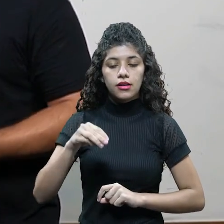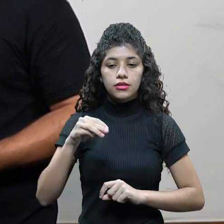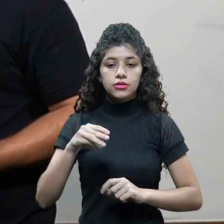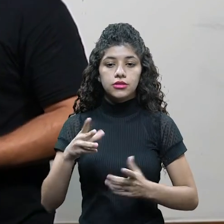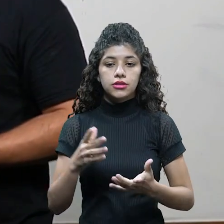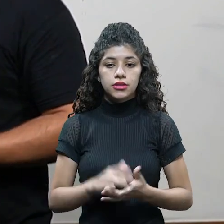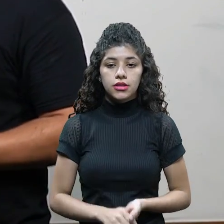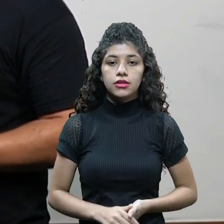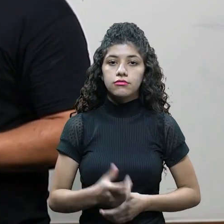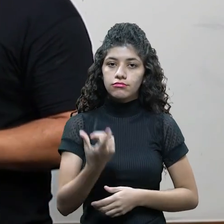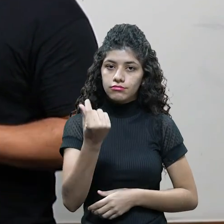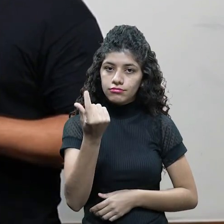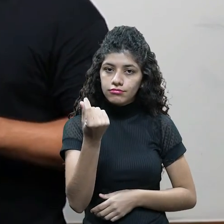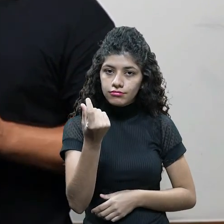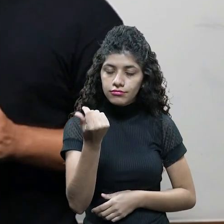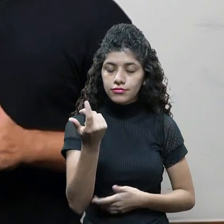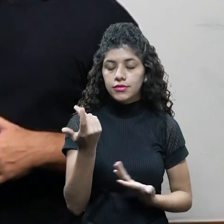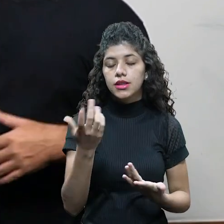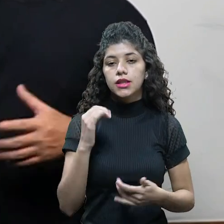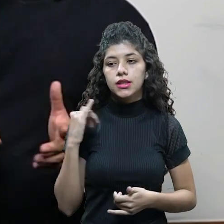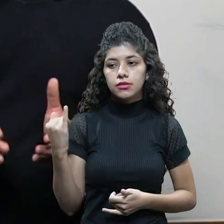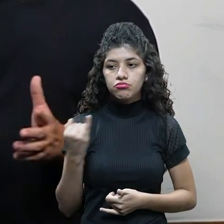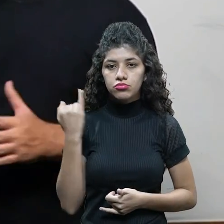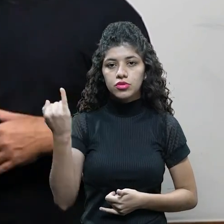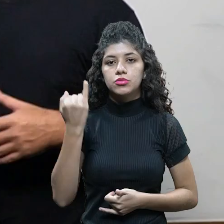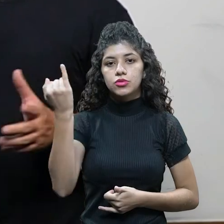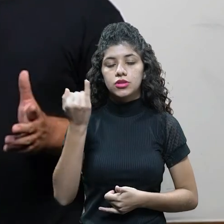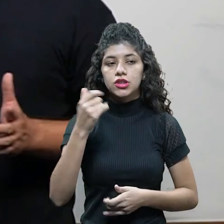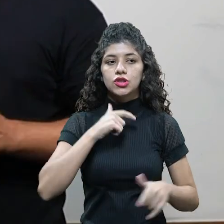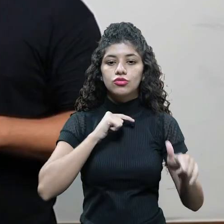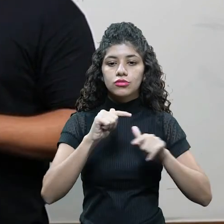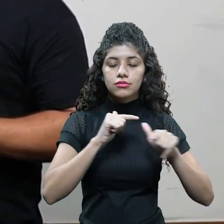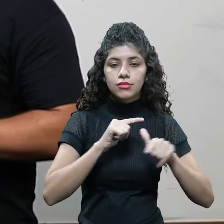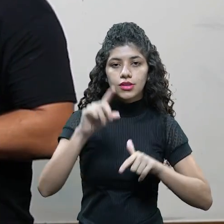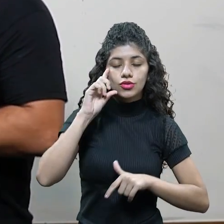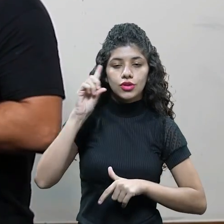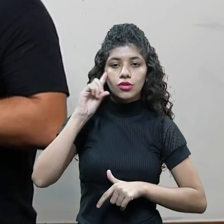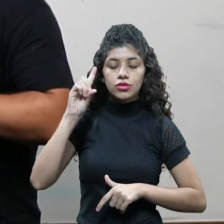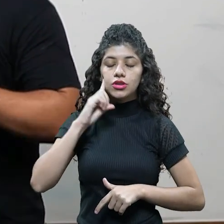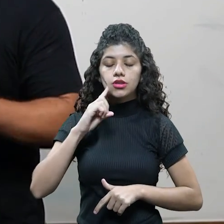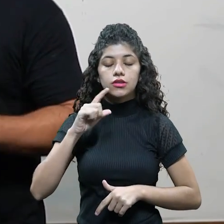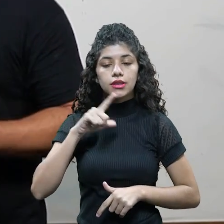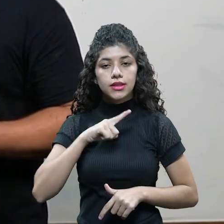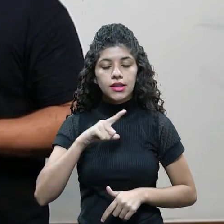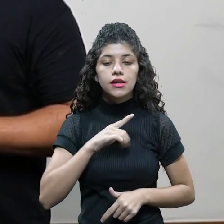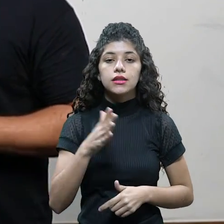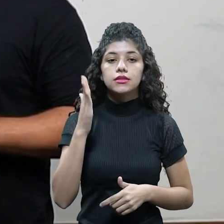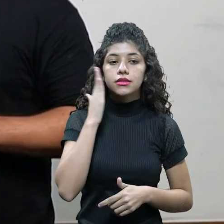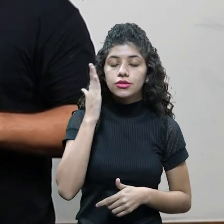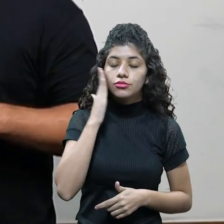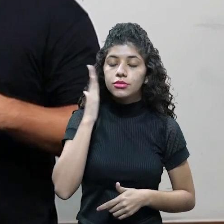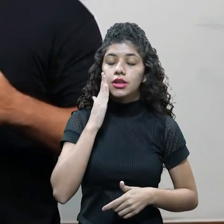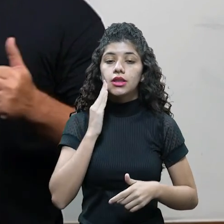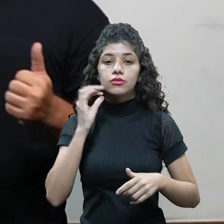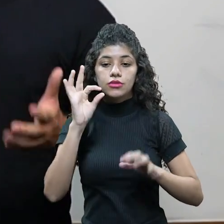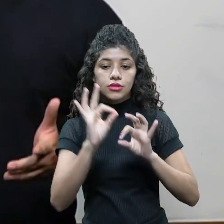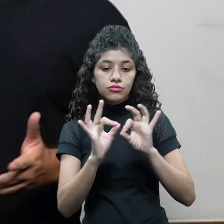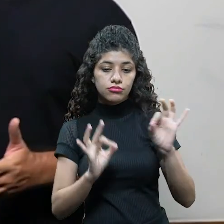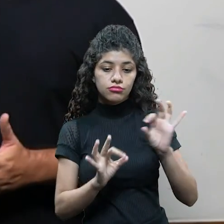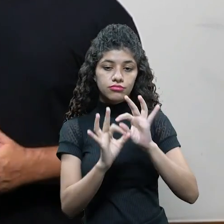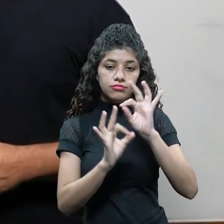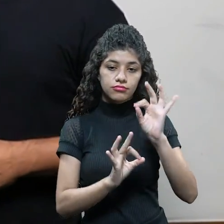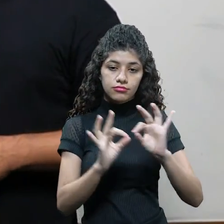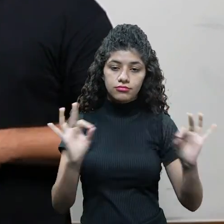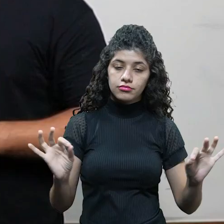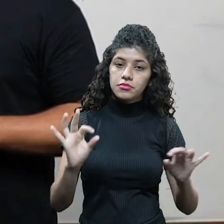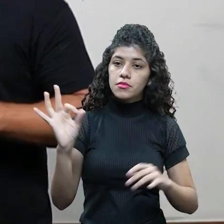comercial ou matemática financeira, ela vai estar muito presente nesse teu dia a dia de trabalho. Então tem que ter essa noção de medidas, de porcentagem, de